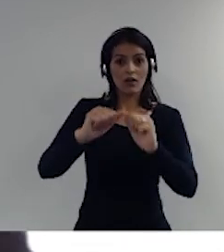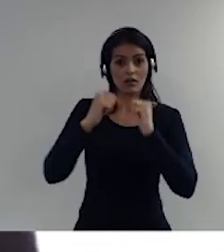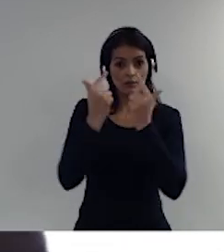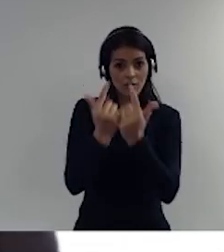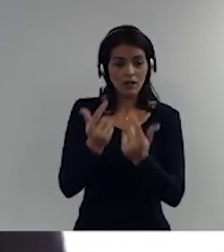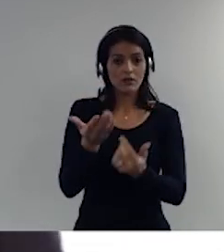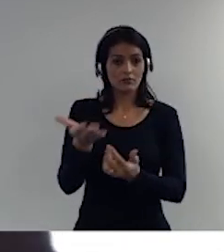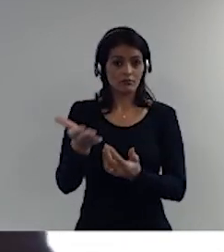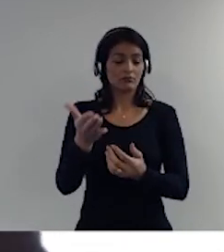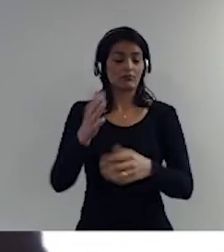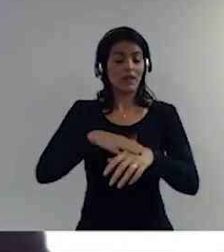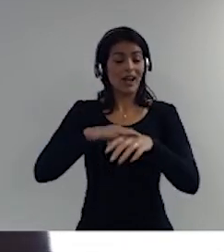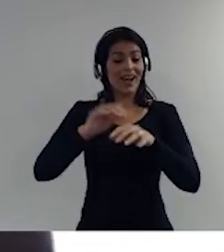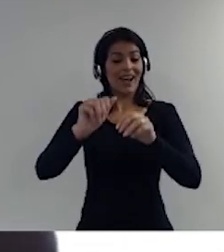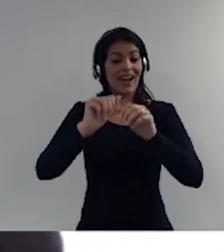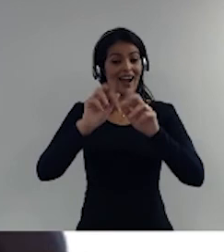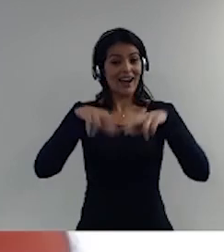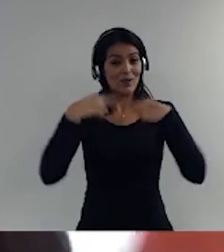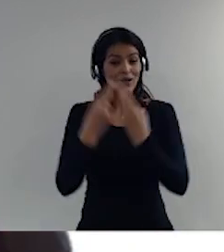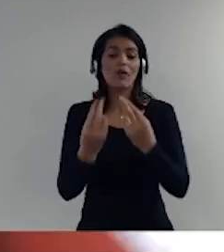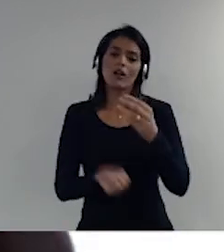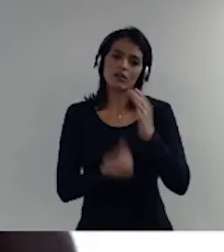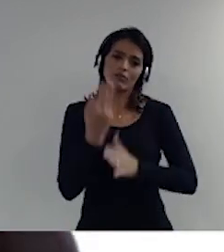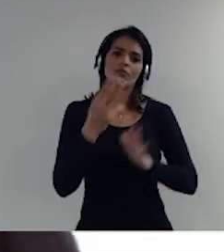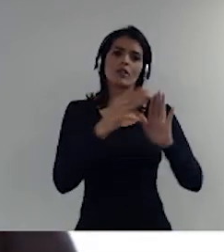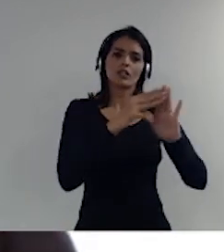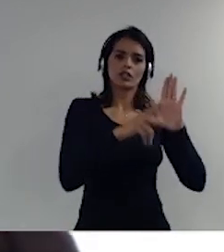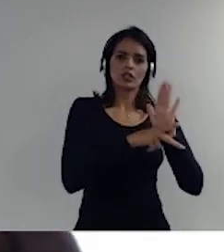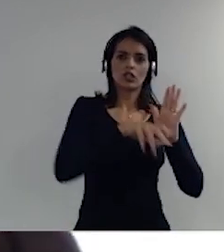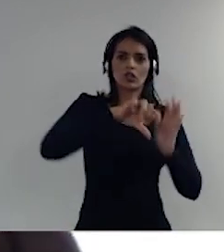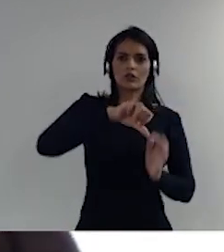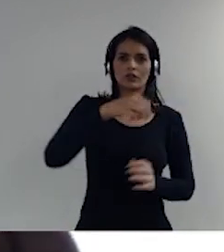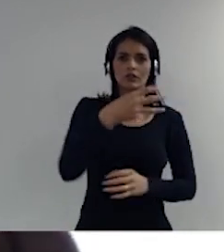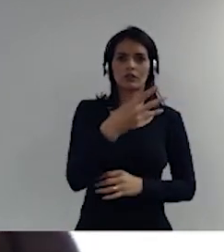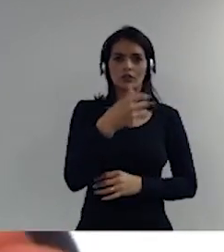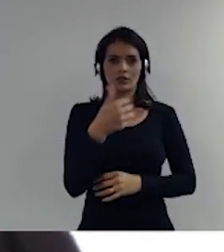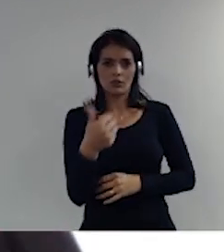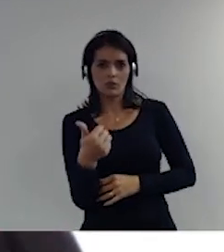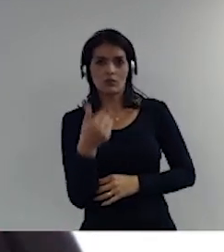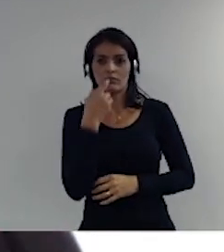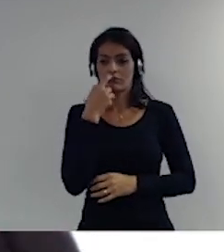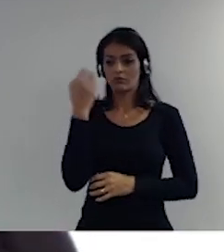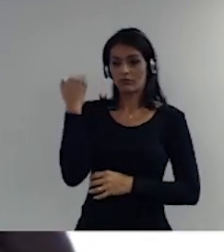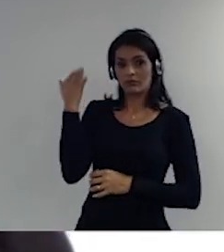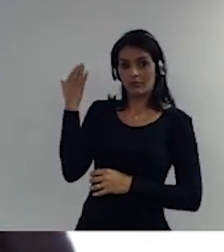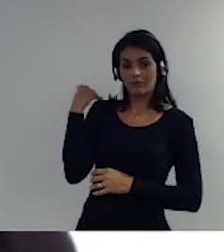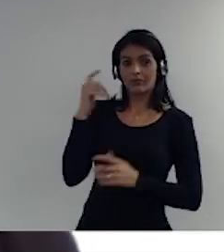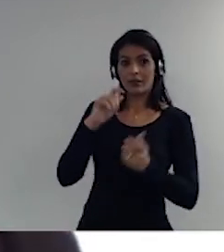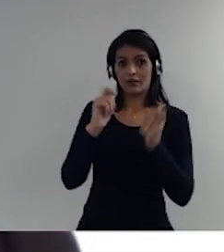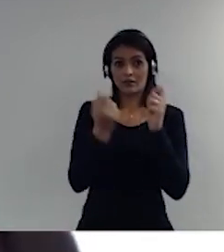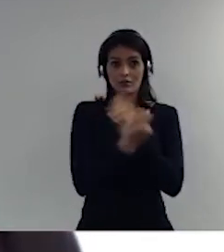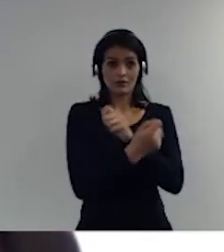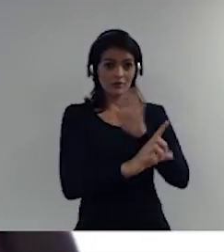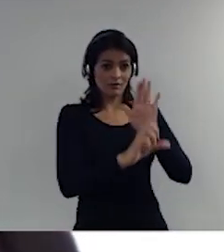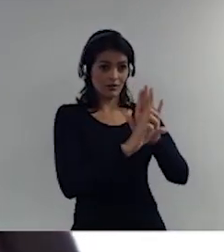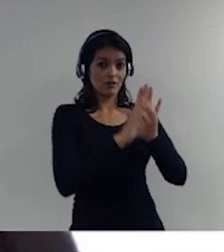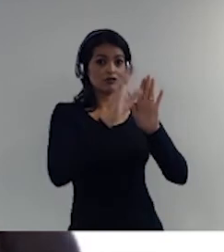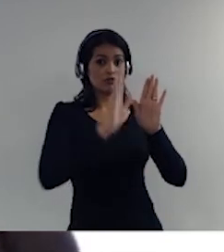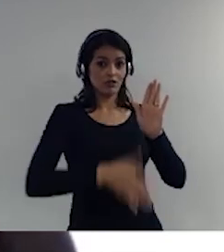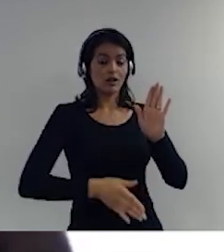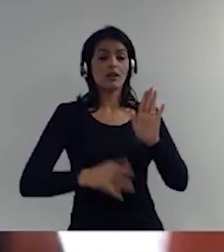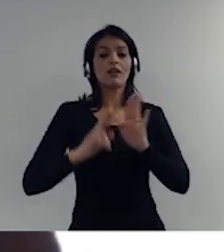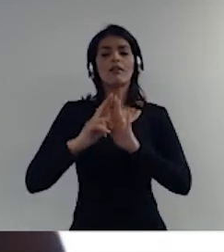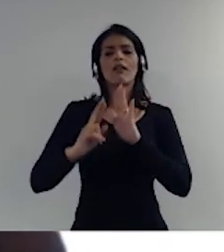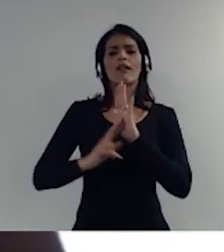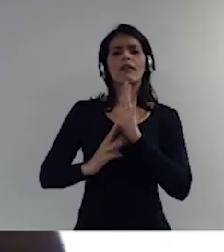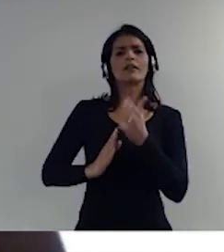desse esforço surgiu a medida provisória 931, recentemente convertida em lei, e a